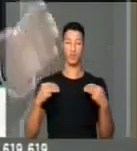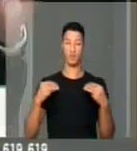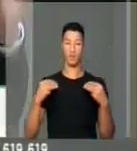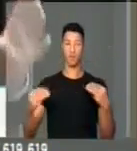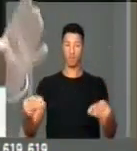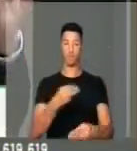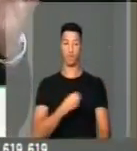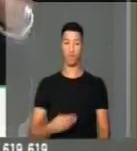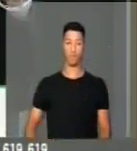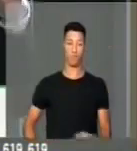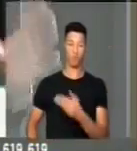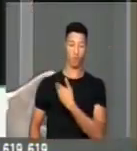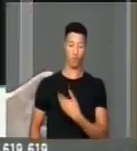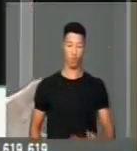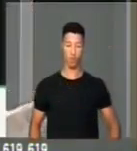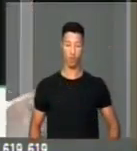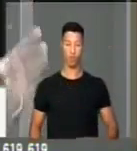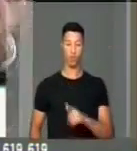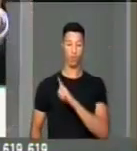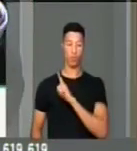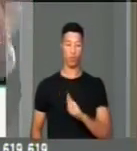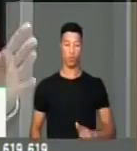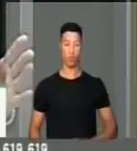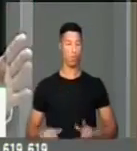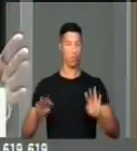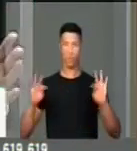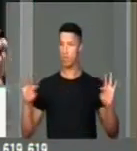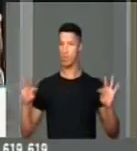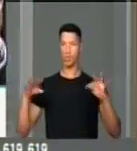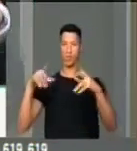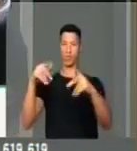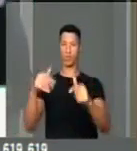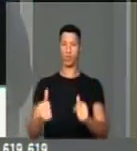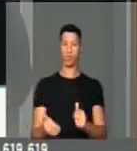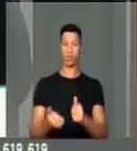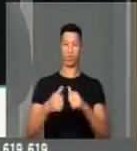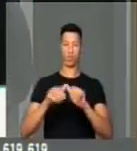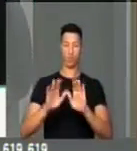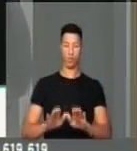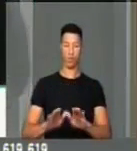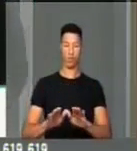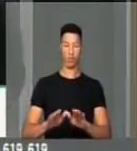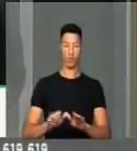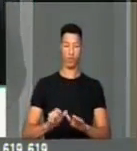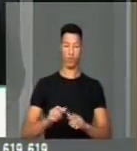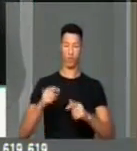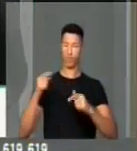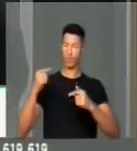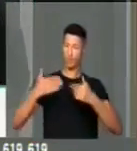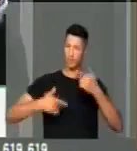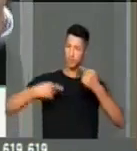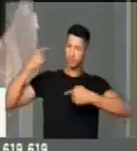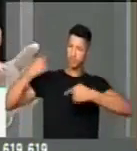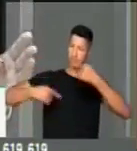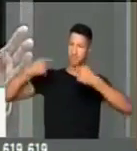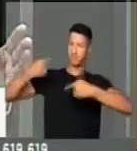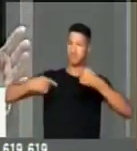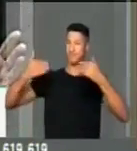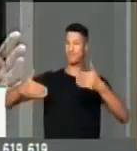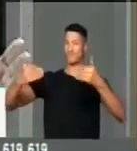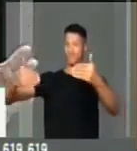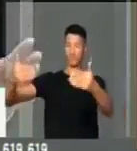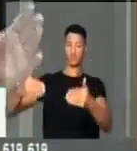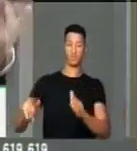ministros do governo Michel Temer, todos estão numa competição entre